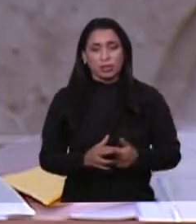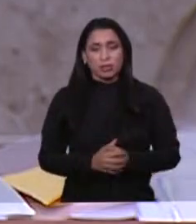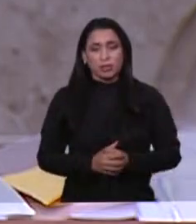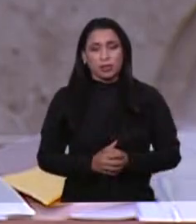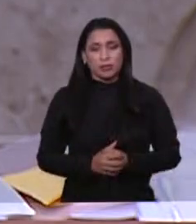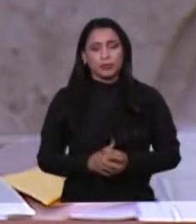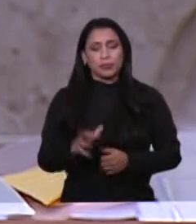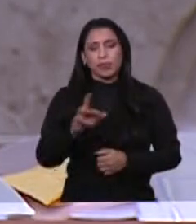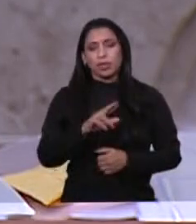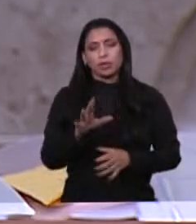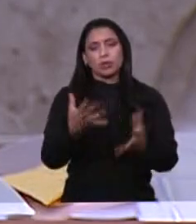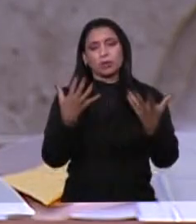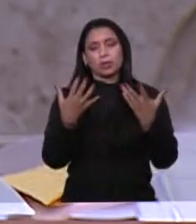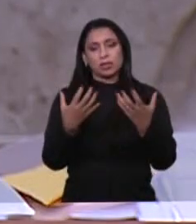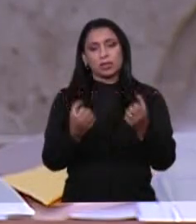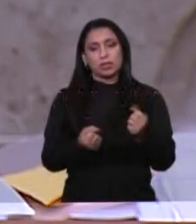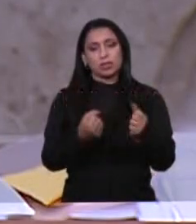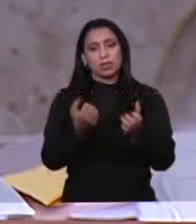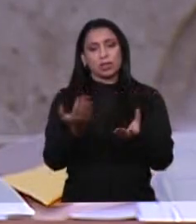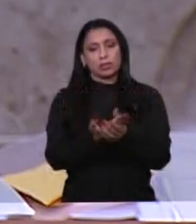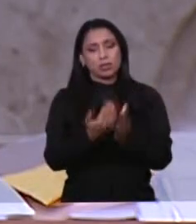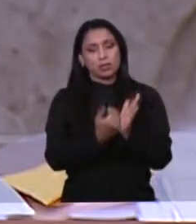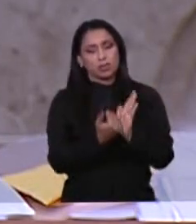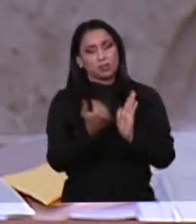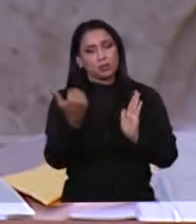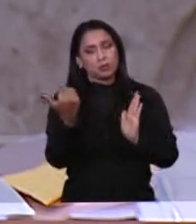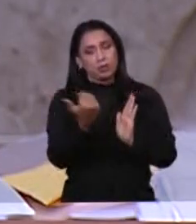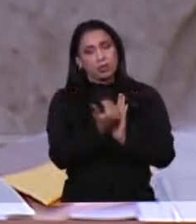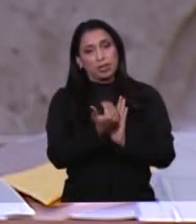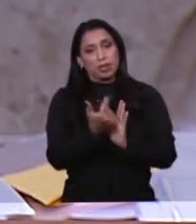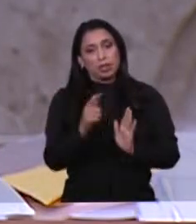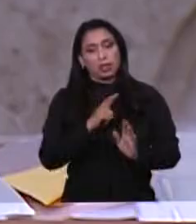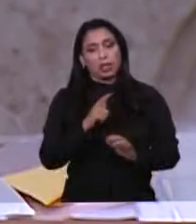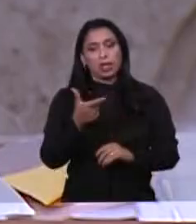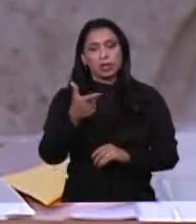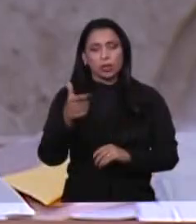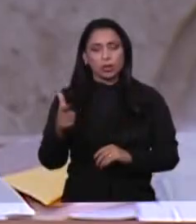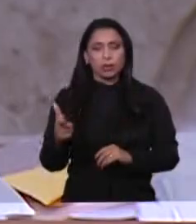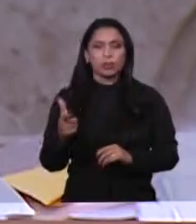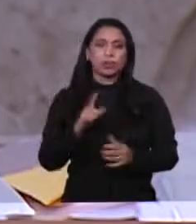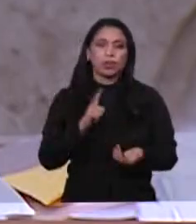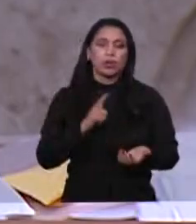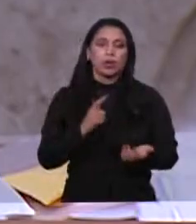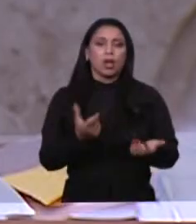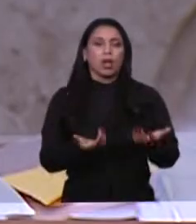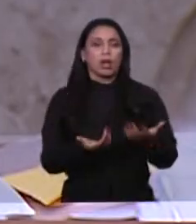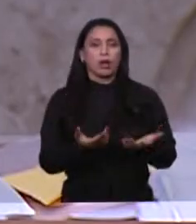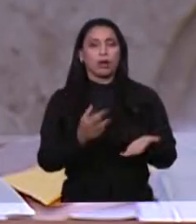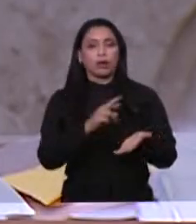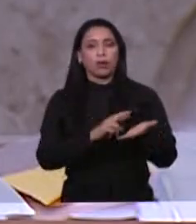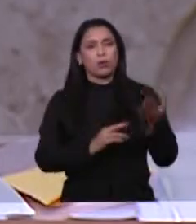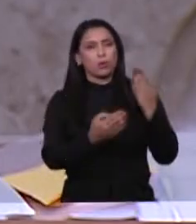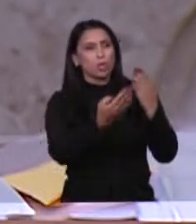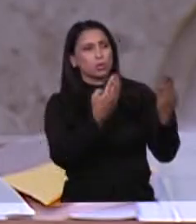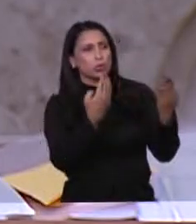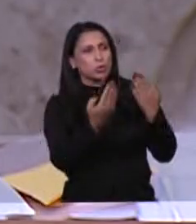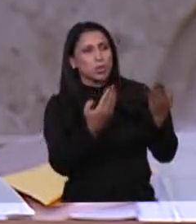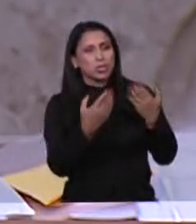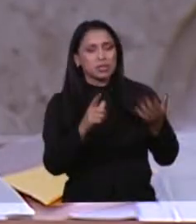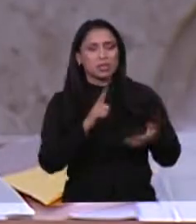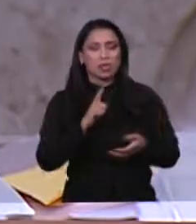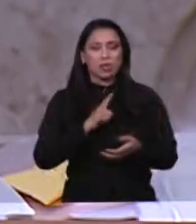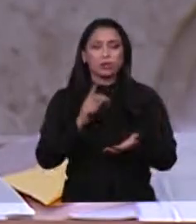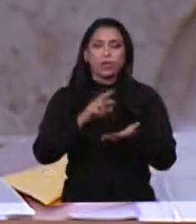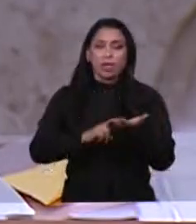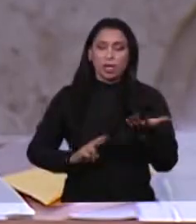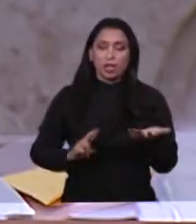na rejeição dessa preliminar e também nas duas outras, que dizem com a suspeição do relator, de todos nós, aliás, a própria defesa